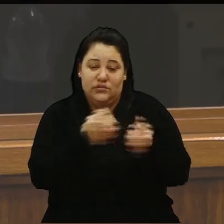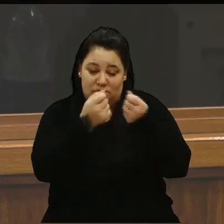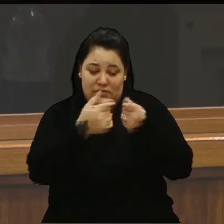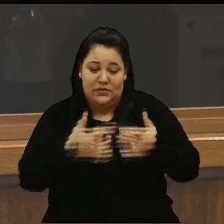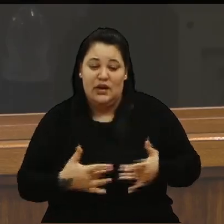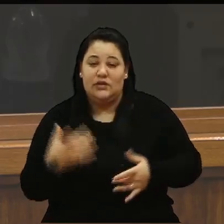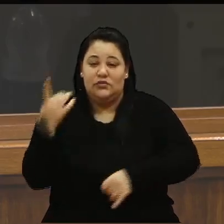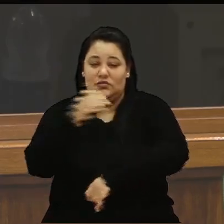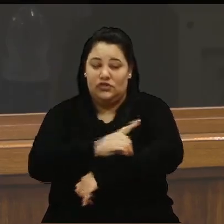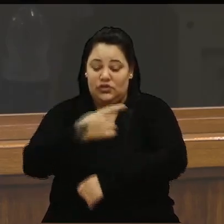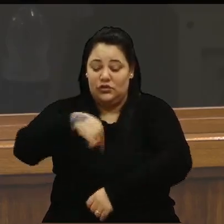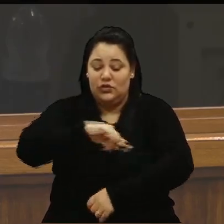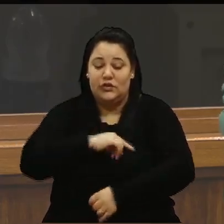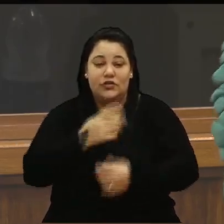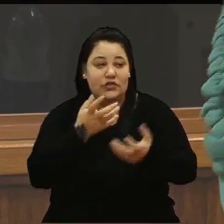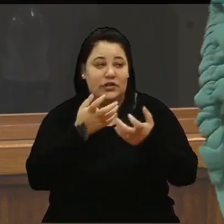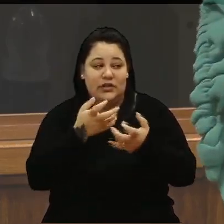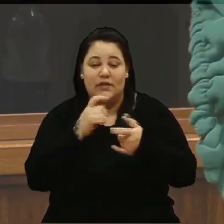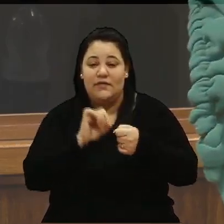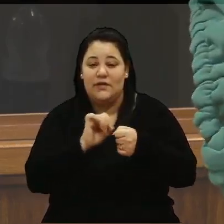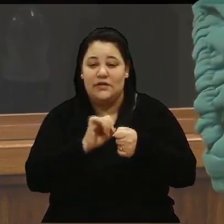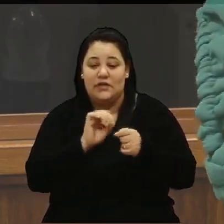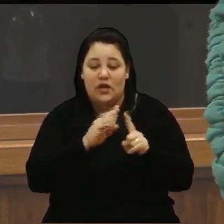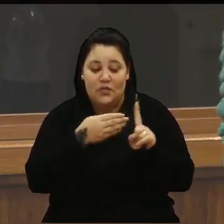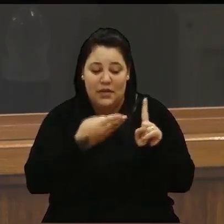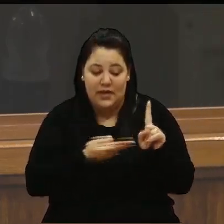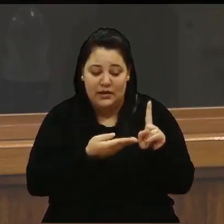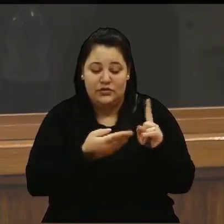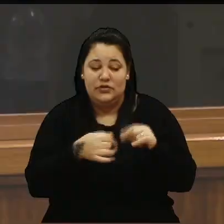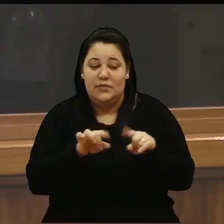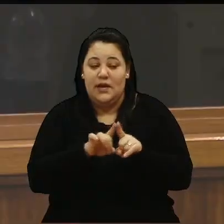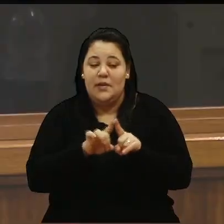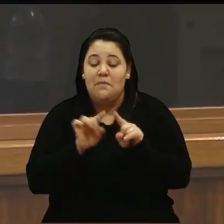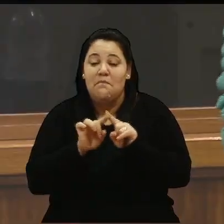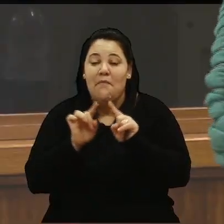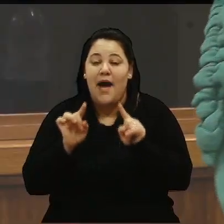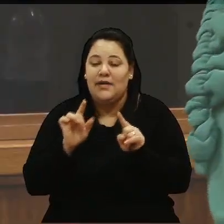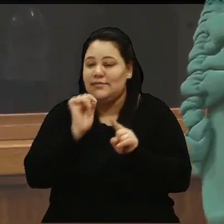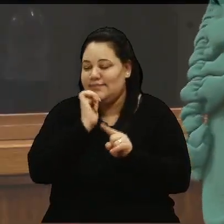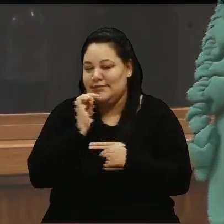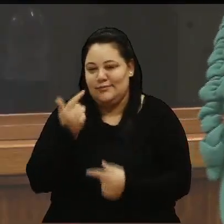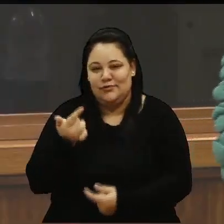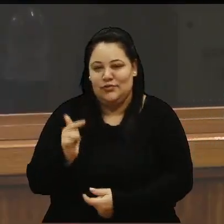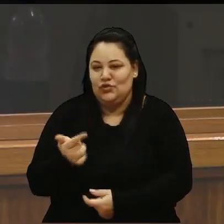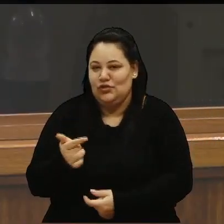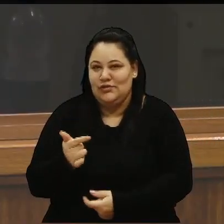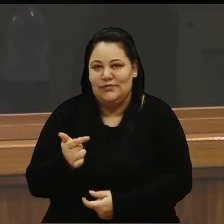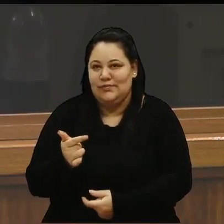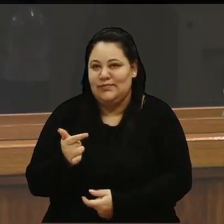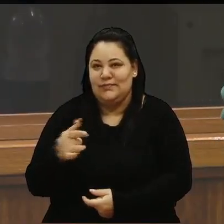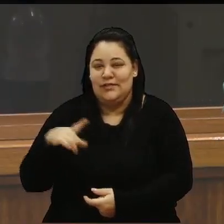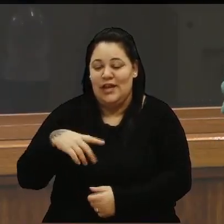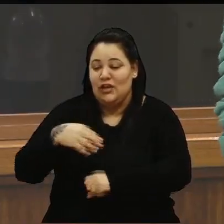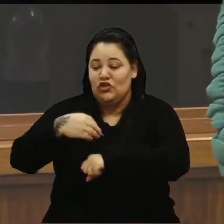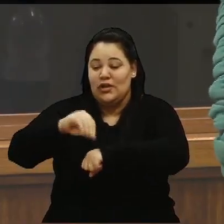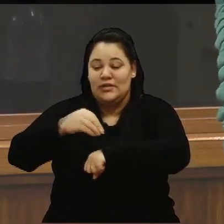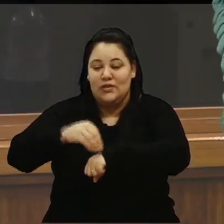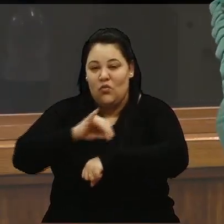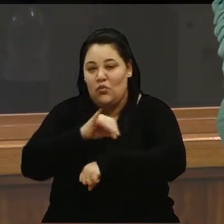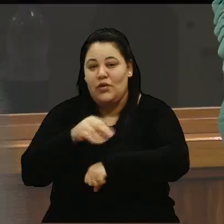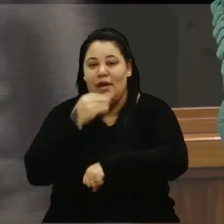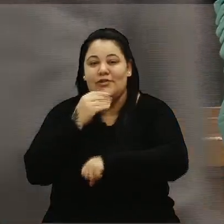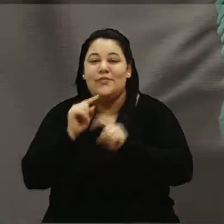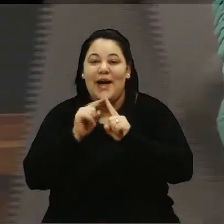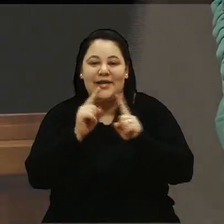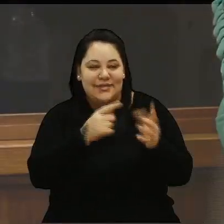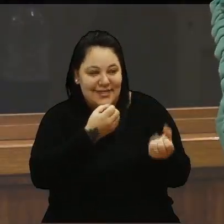nós gostaríamos de fazer essa homenagem na sessão, mas que nós não tínhamos, né? Nós não temos tanta possibilidade, mas que bom que